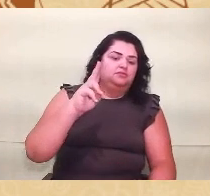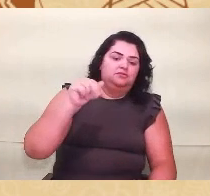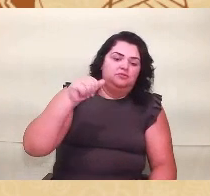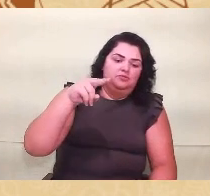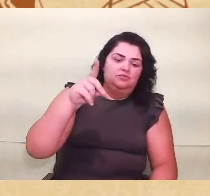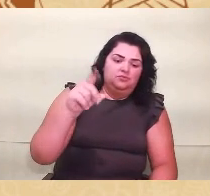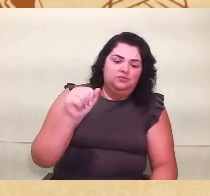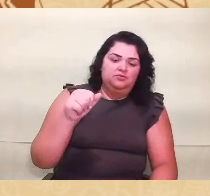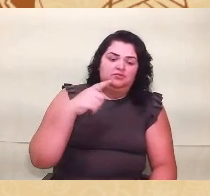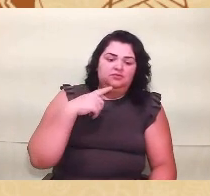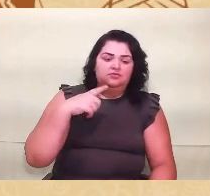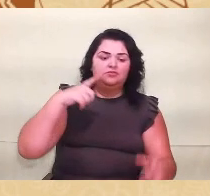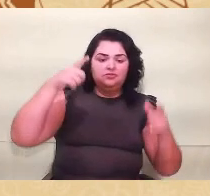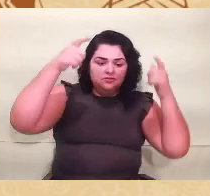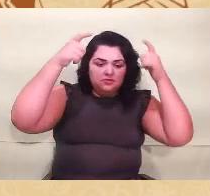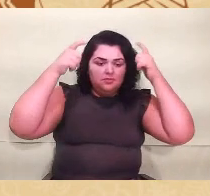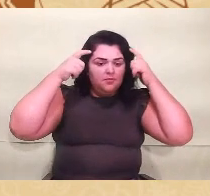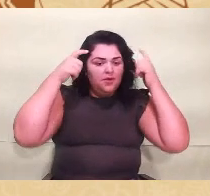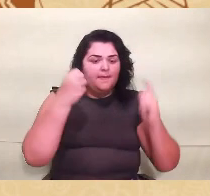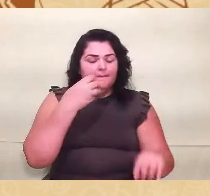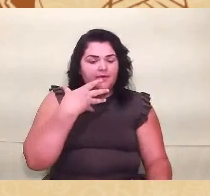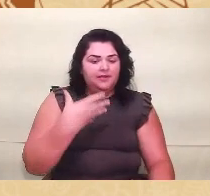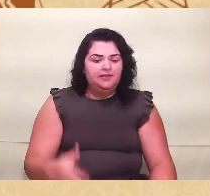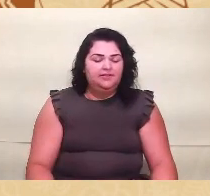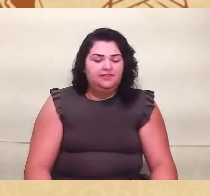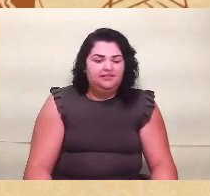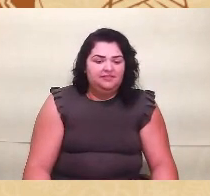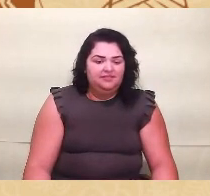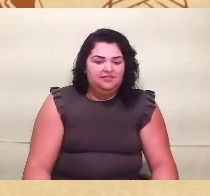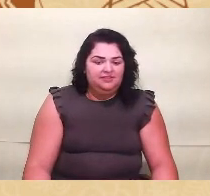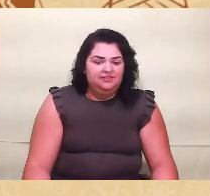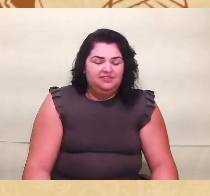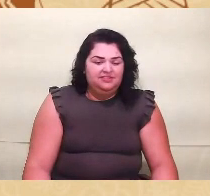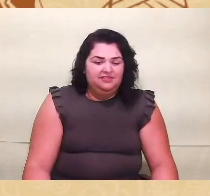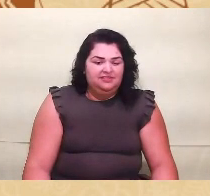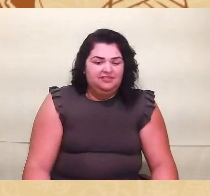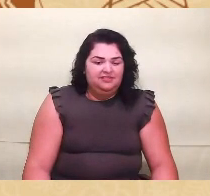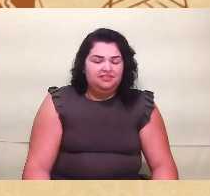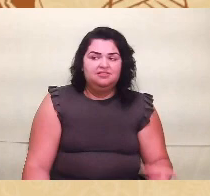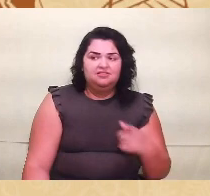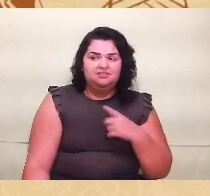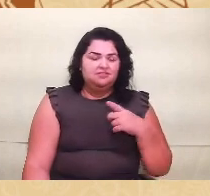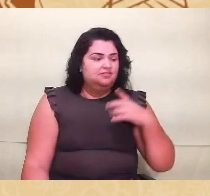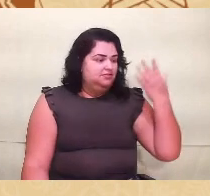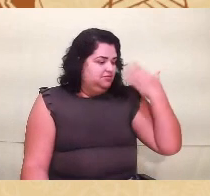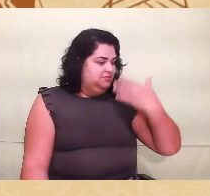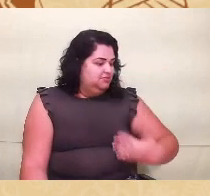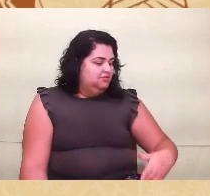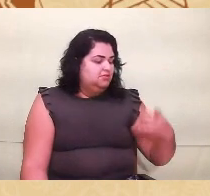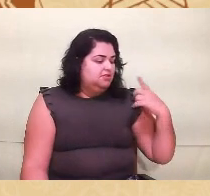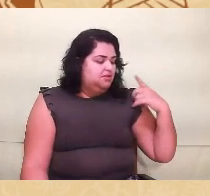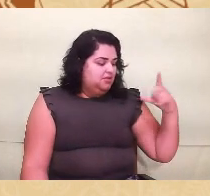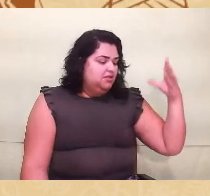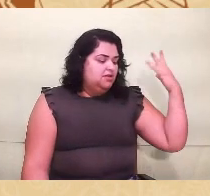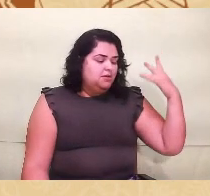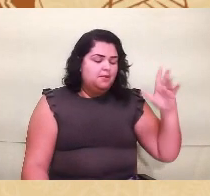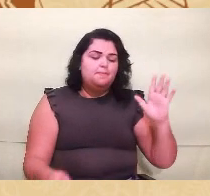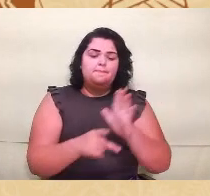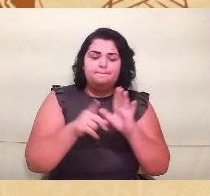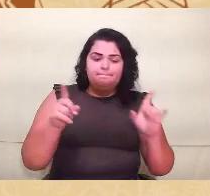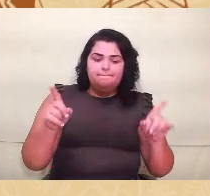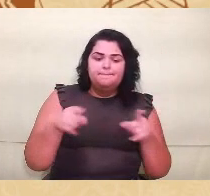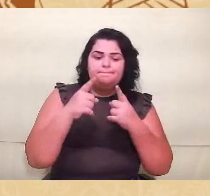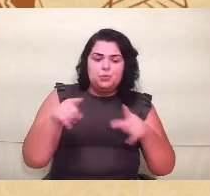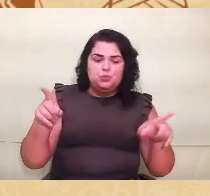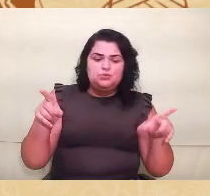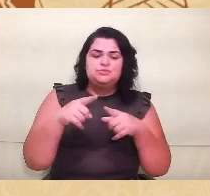seu chapéu de banda. É vestimenta de caboclo, é samambá, é samambá, é